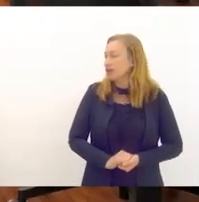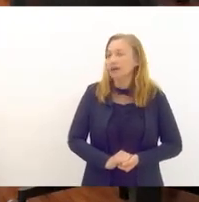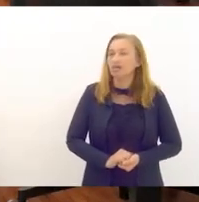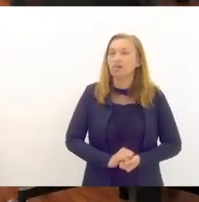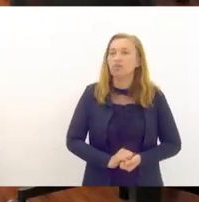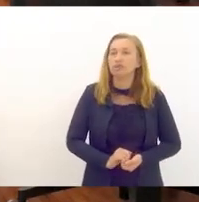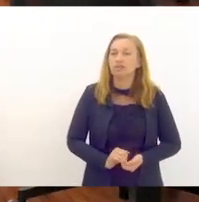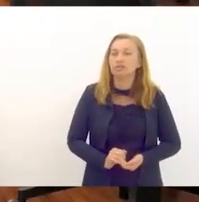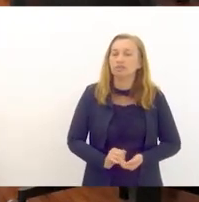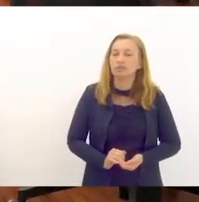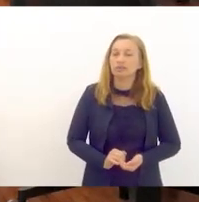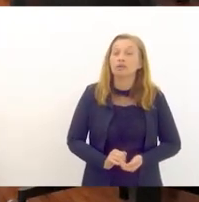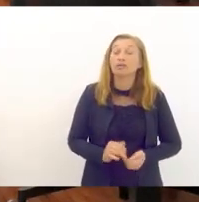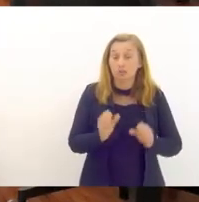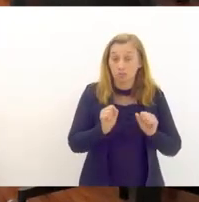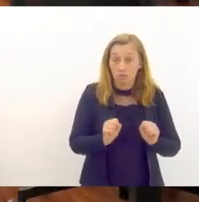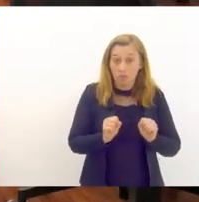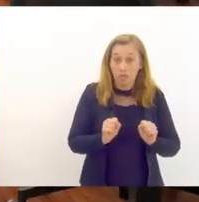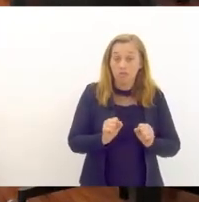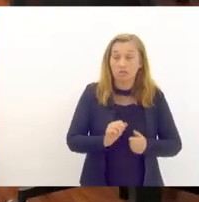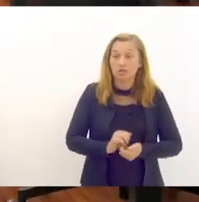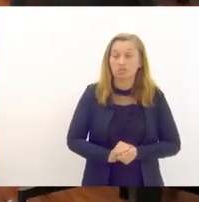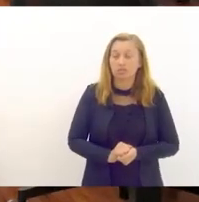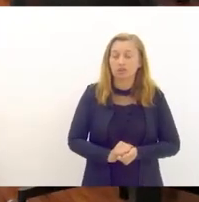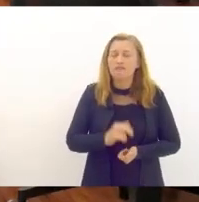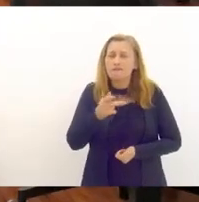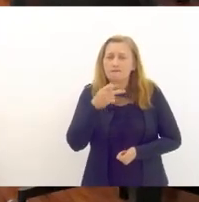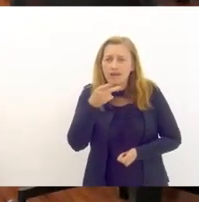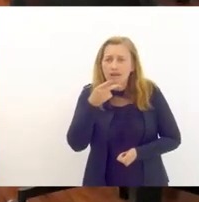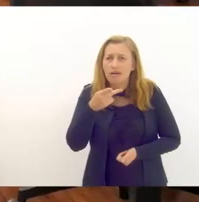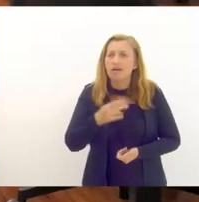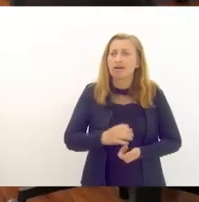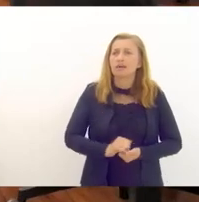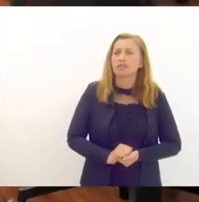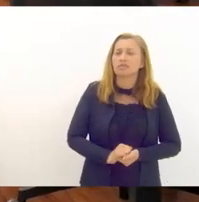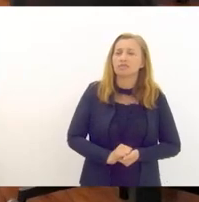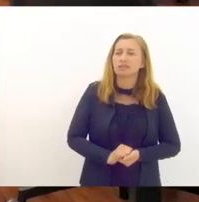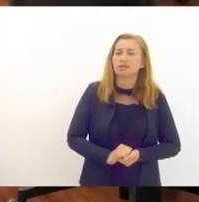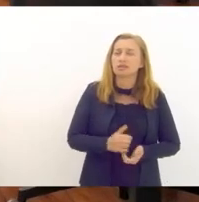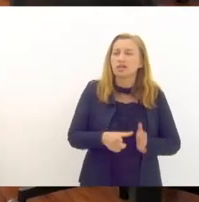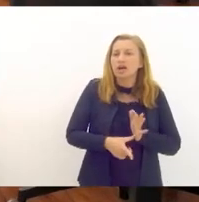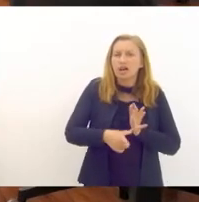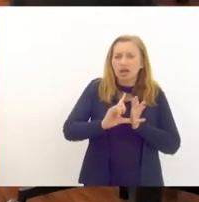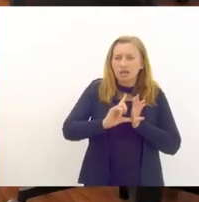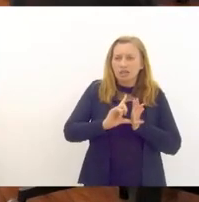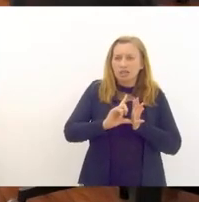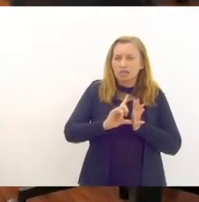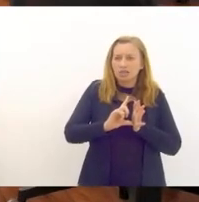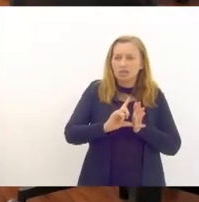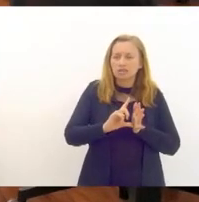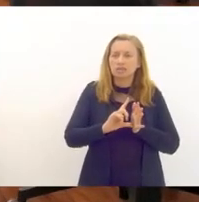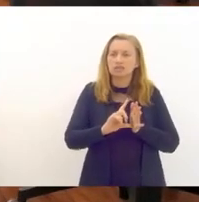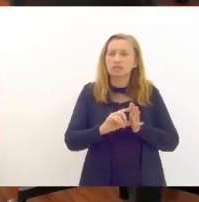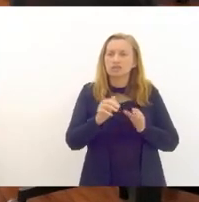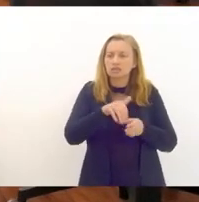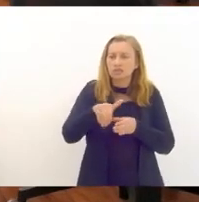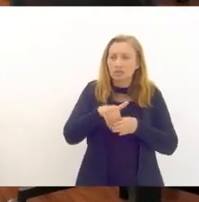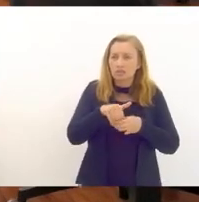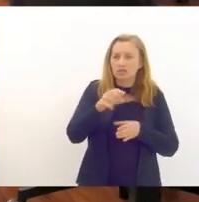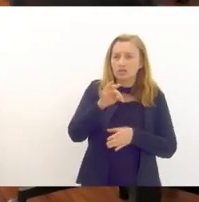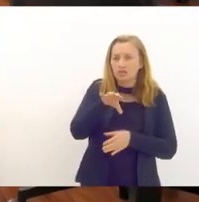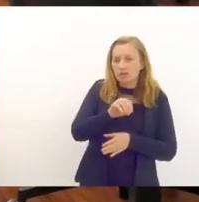para que eu possa falar antes da nós nós enfrentarmos o vento vou ter uma